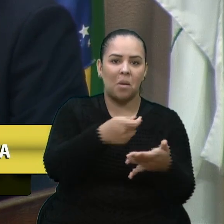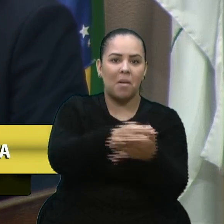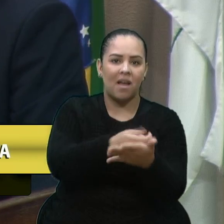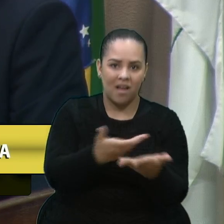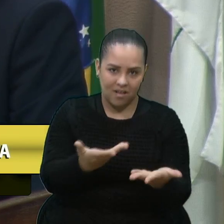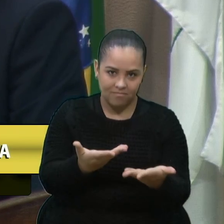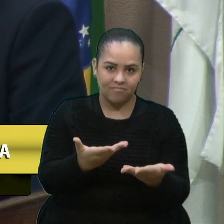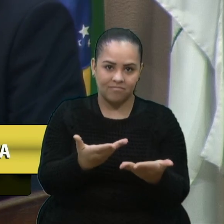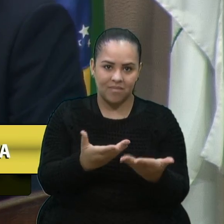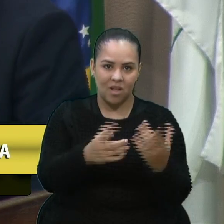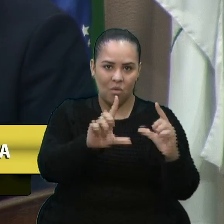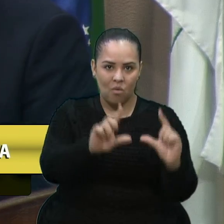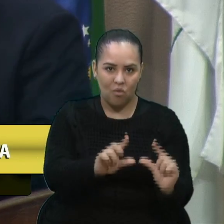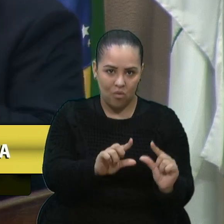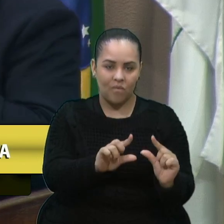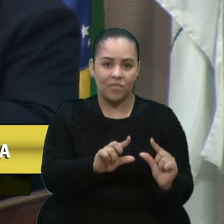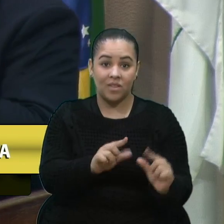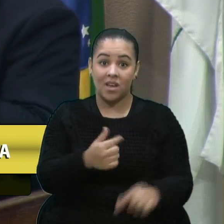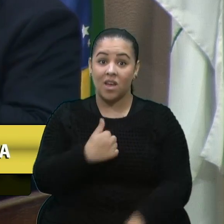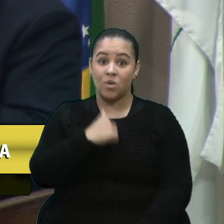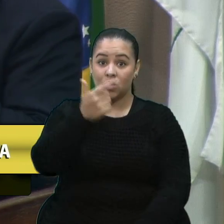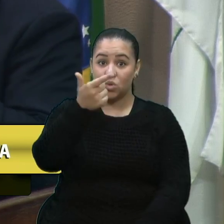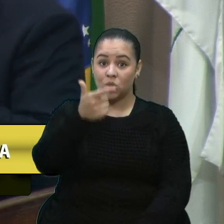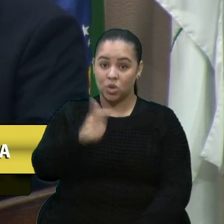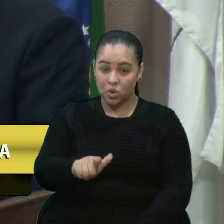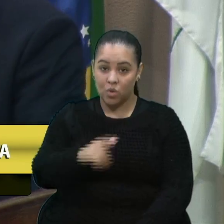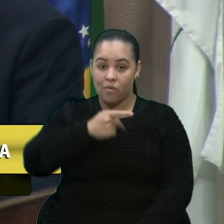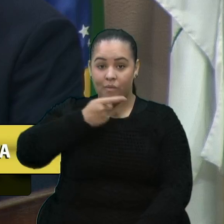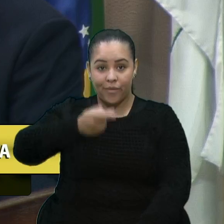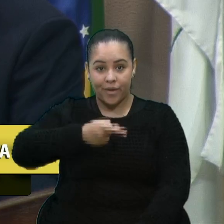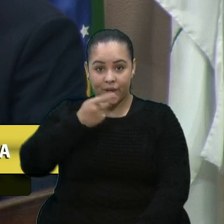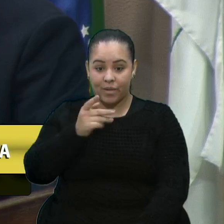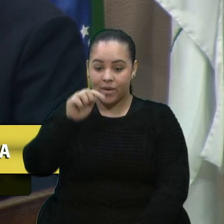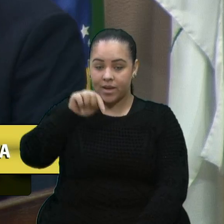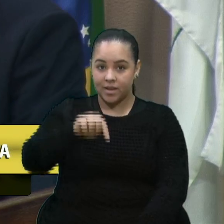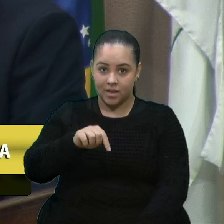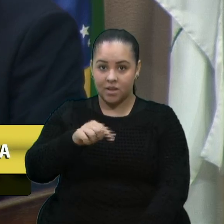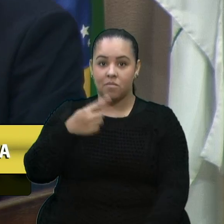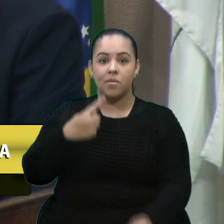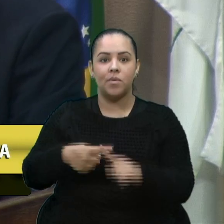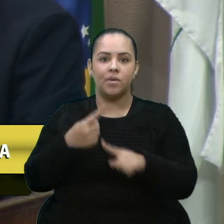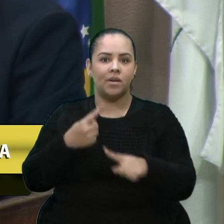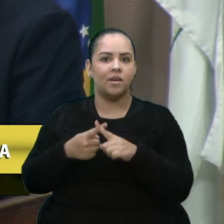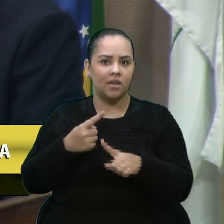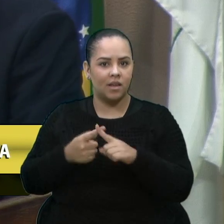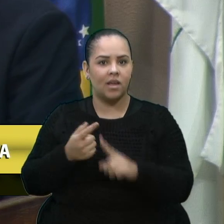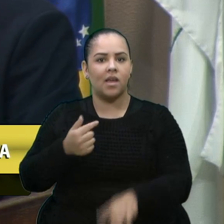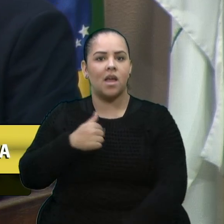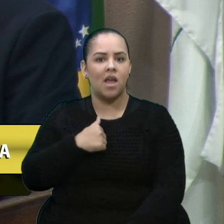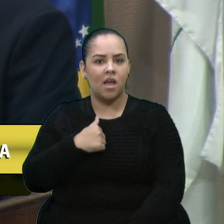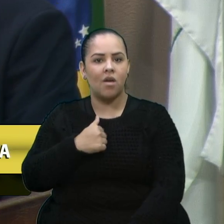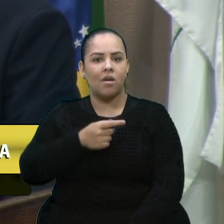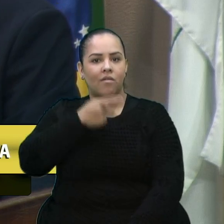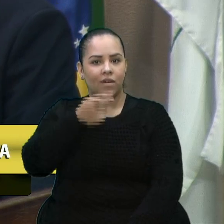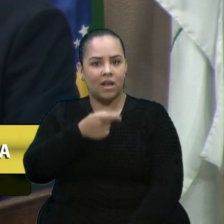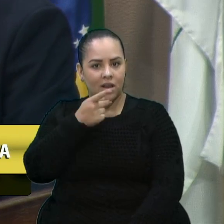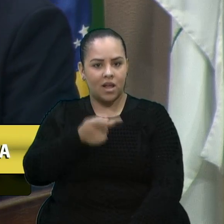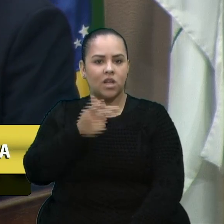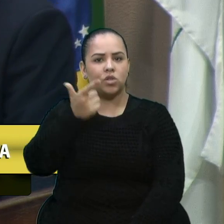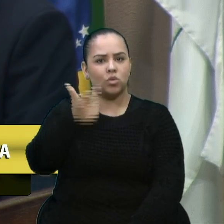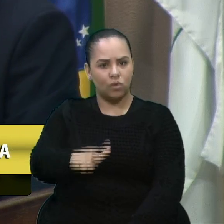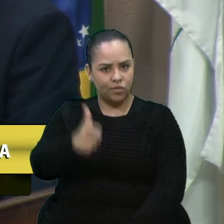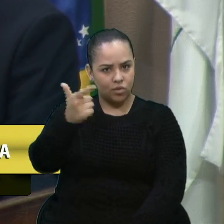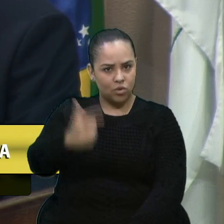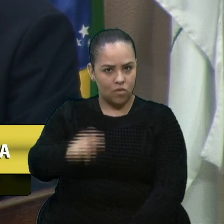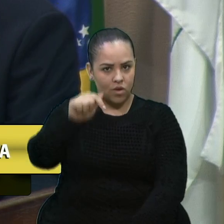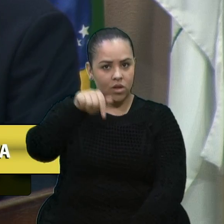contribuinte. Mas eu volto aqui a salientar que cobrarei intensificadamente aqui nessa tribuna a